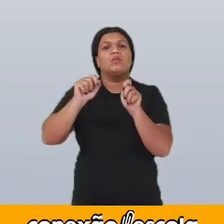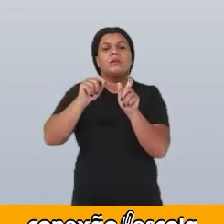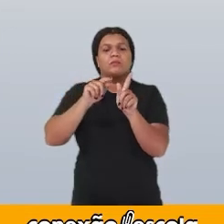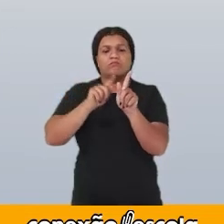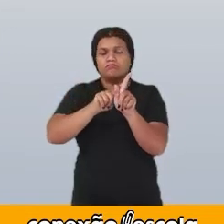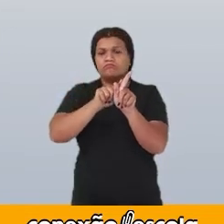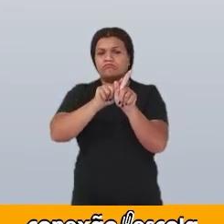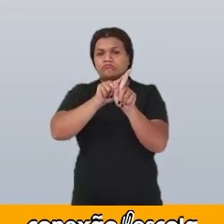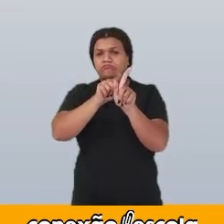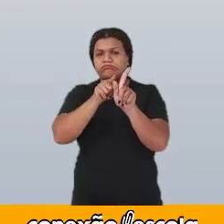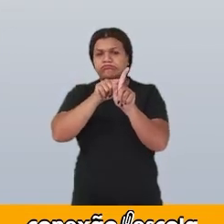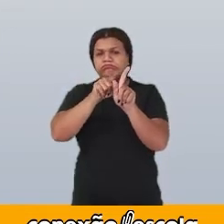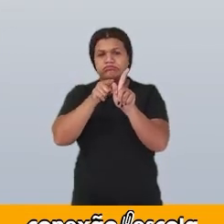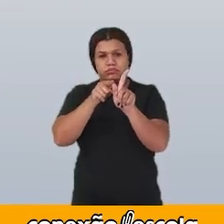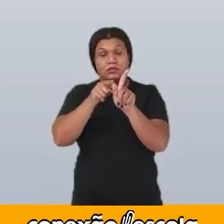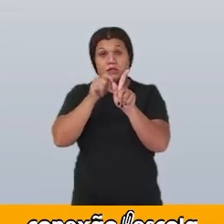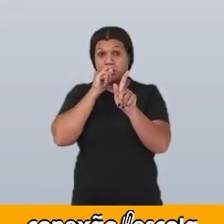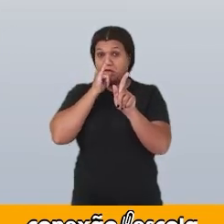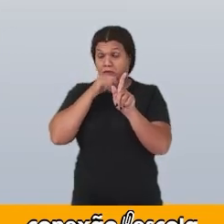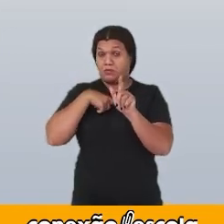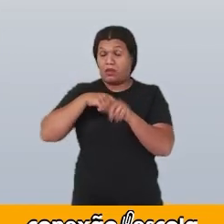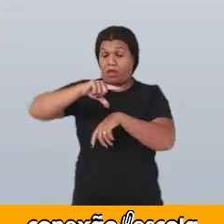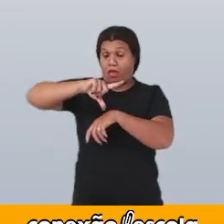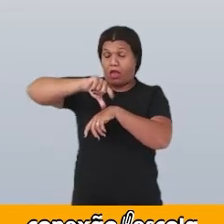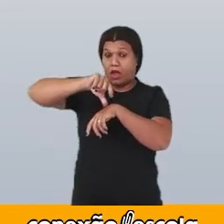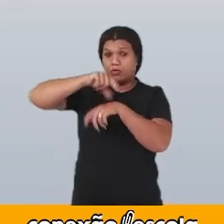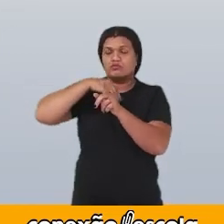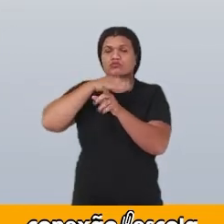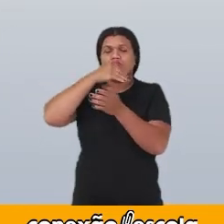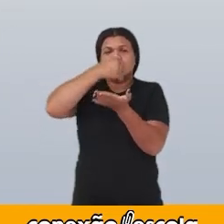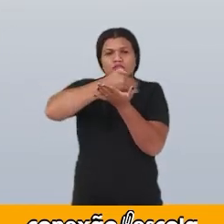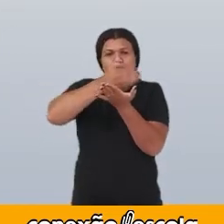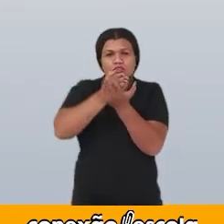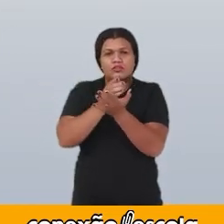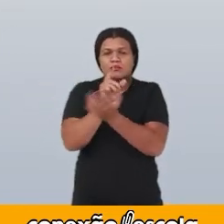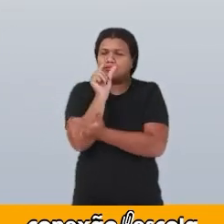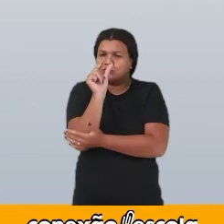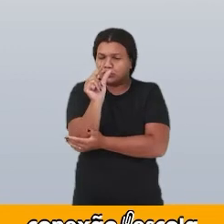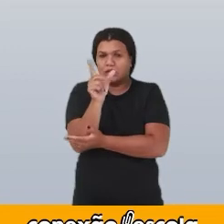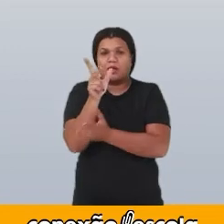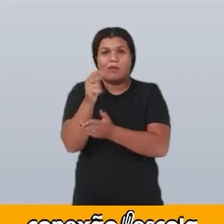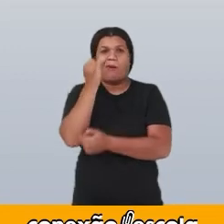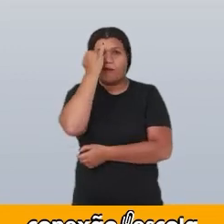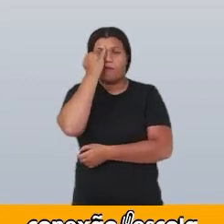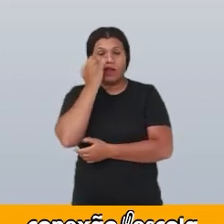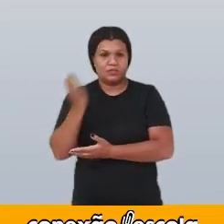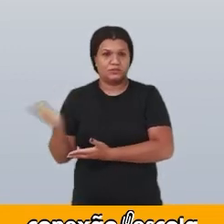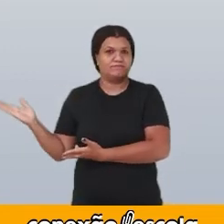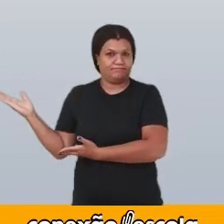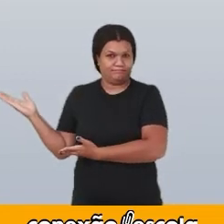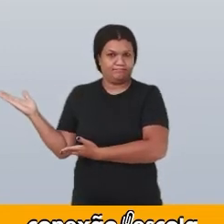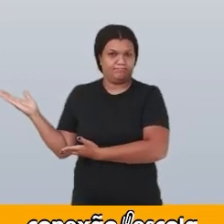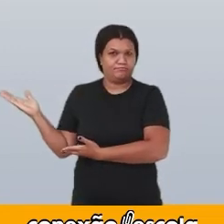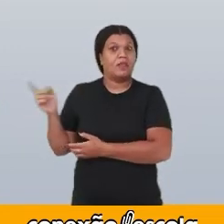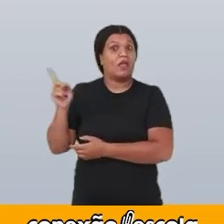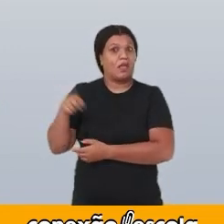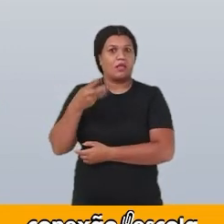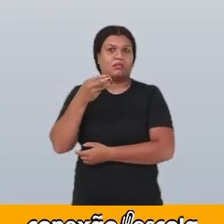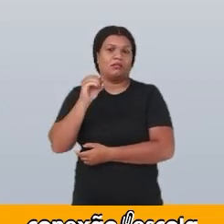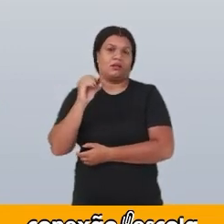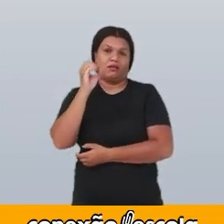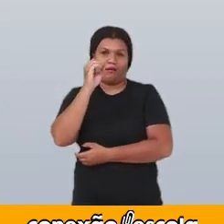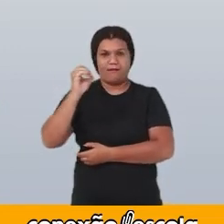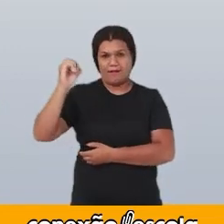se eu pegar esse relógio e dividir em uma parte pequena desse tamanho indicado na imagem, eu teria um ângulo de 30